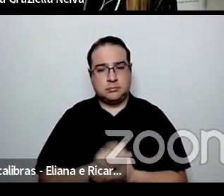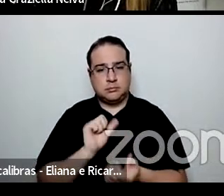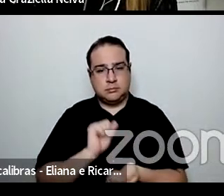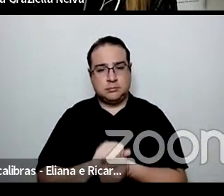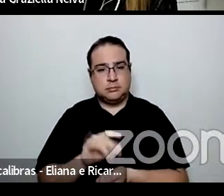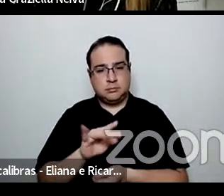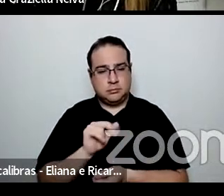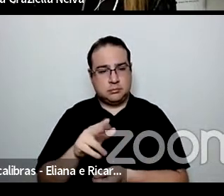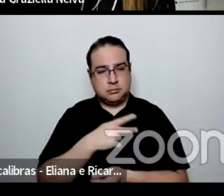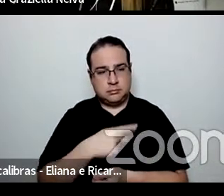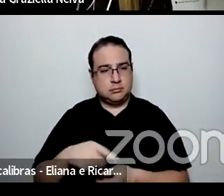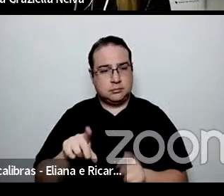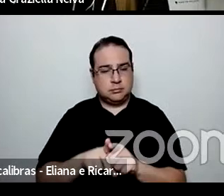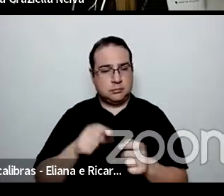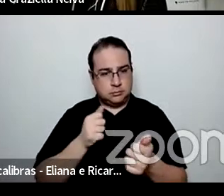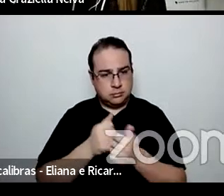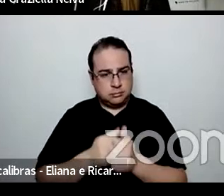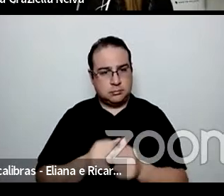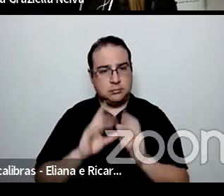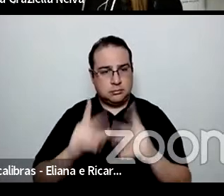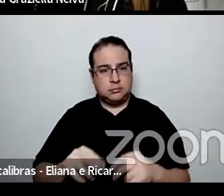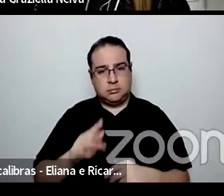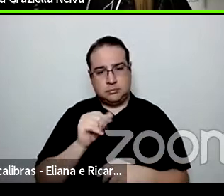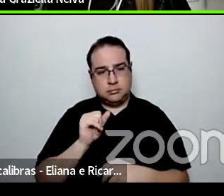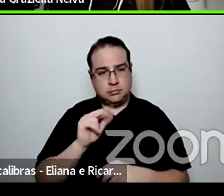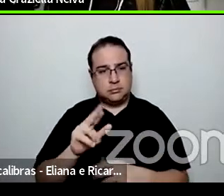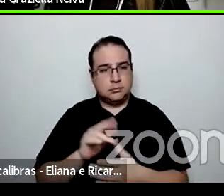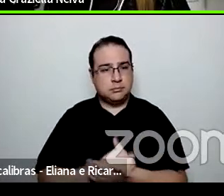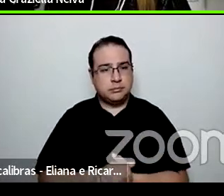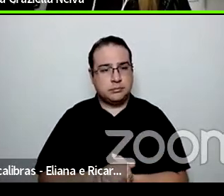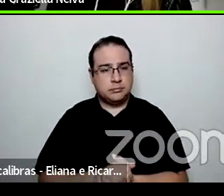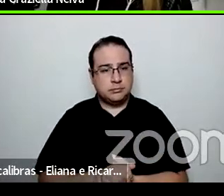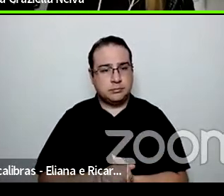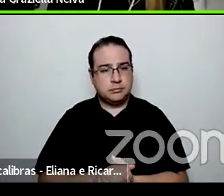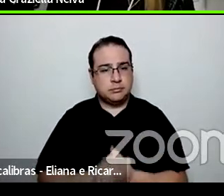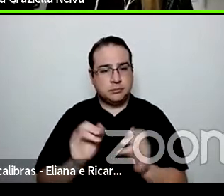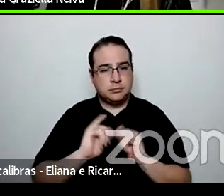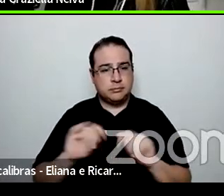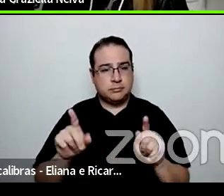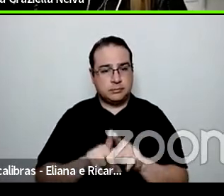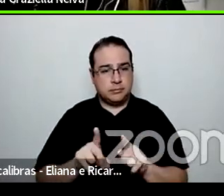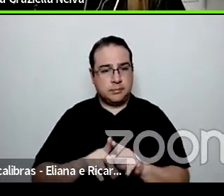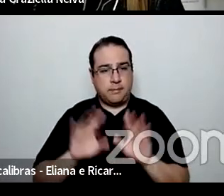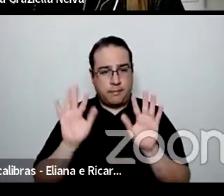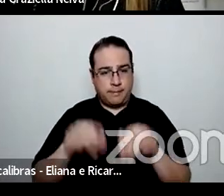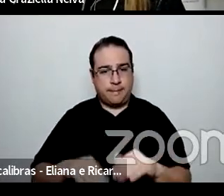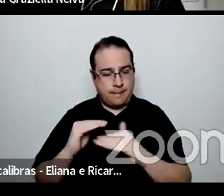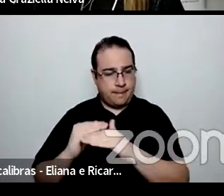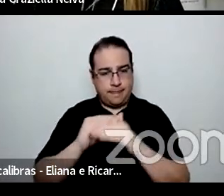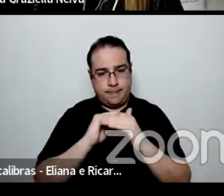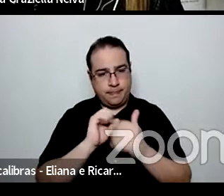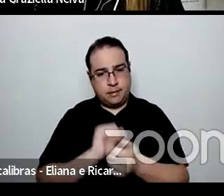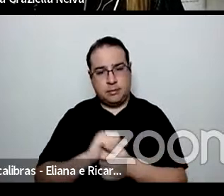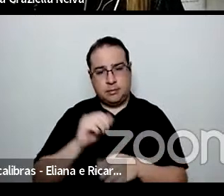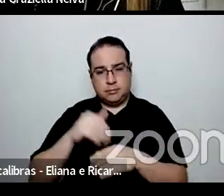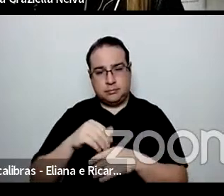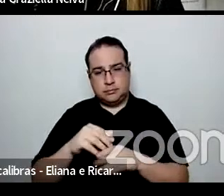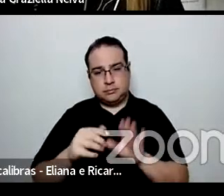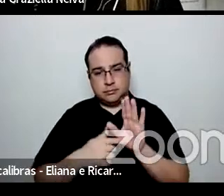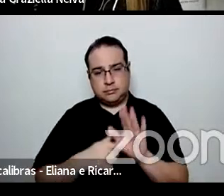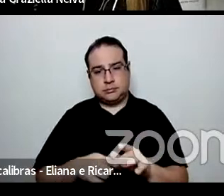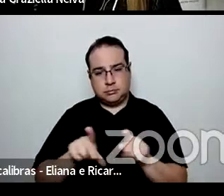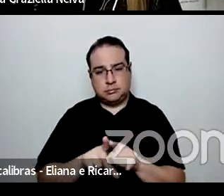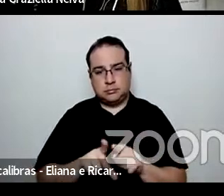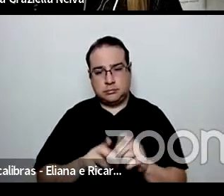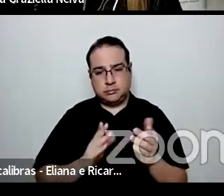relator o presidente Eu também acompanho integralmente relator é anunciando o resultado por unanimidade de votos foi negado